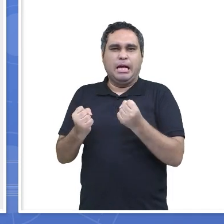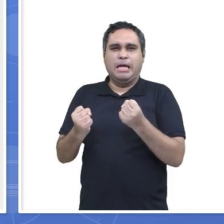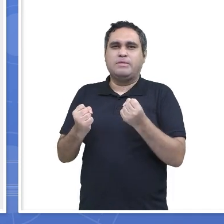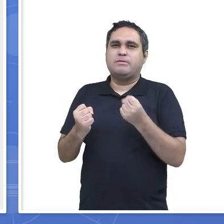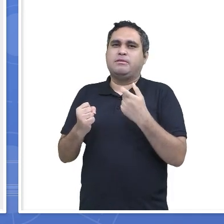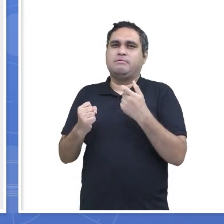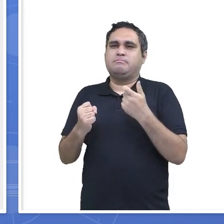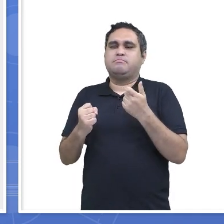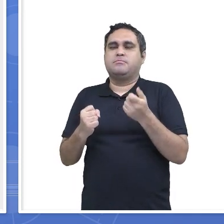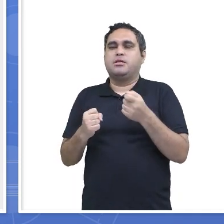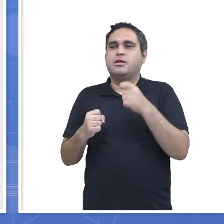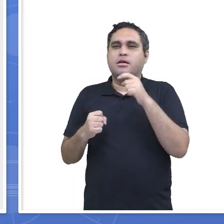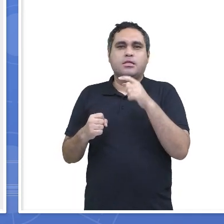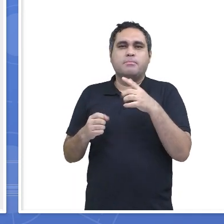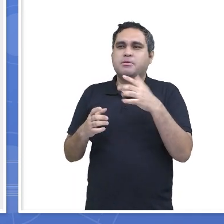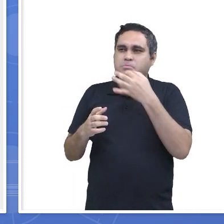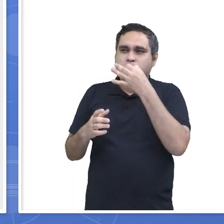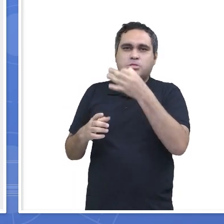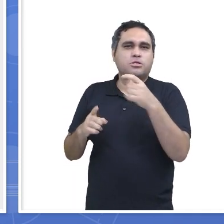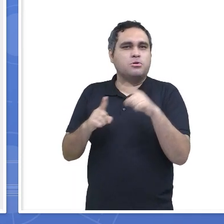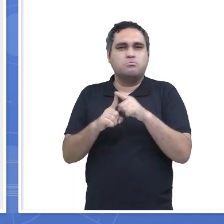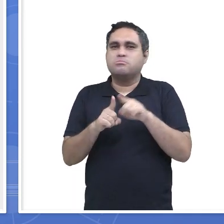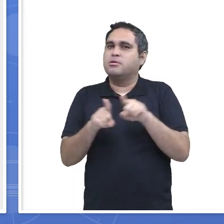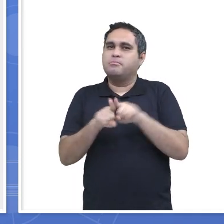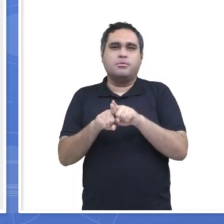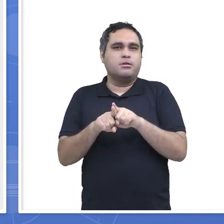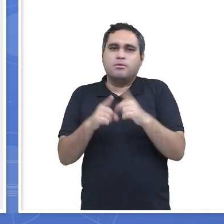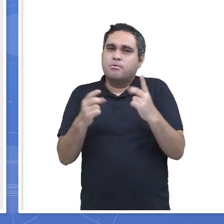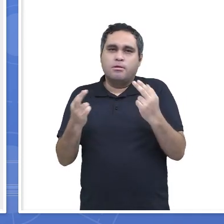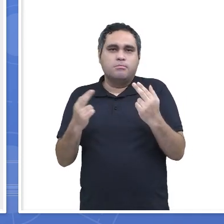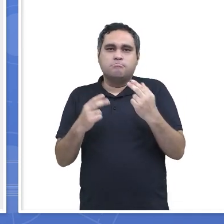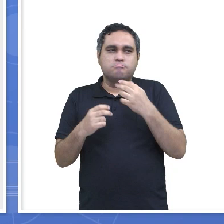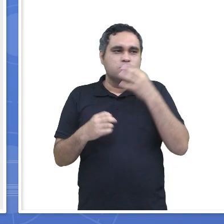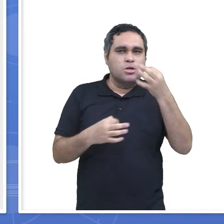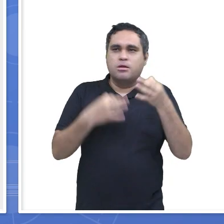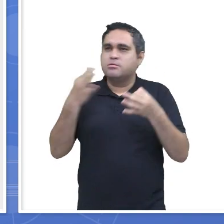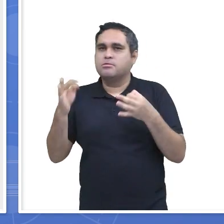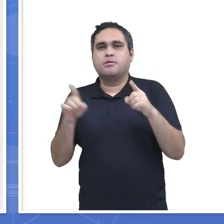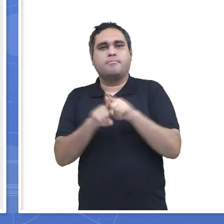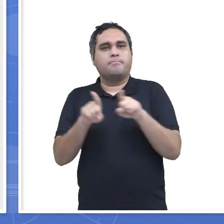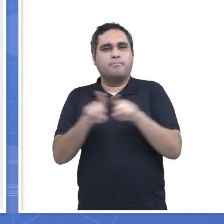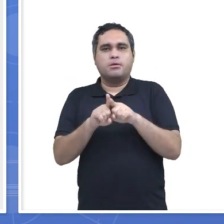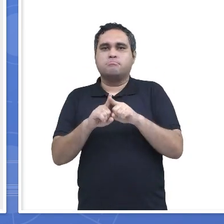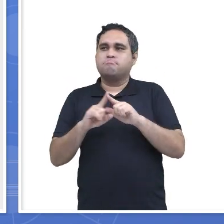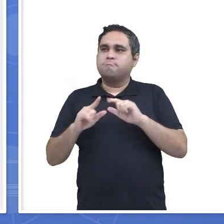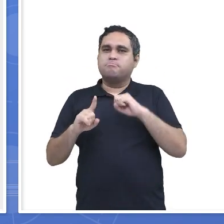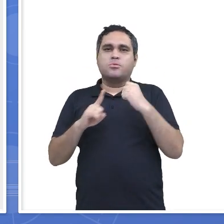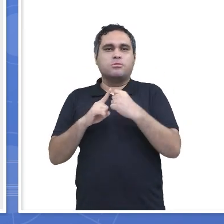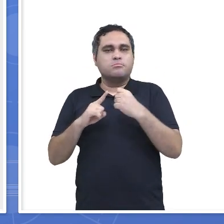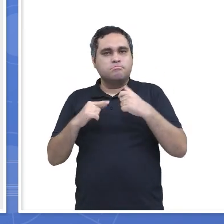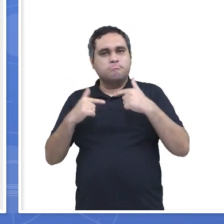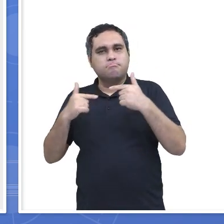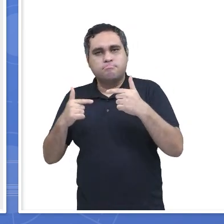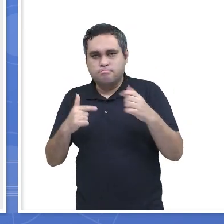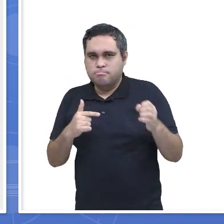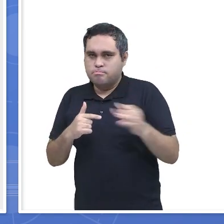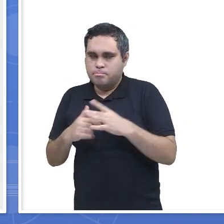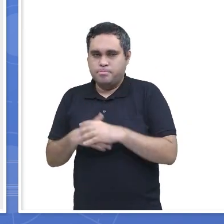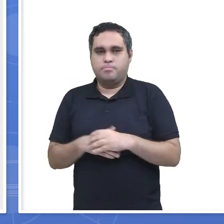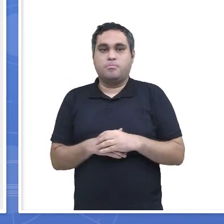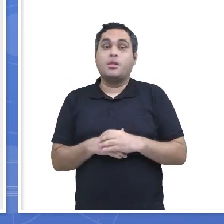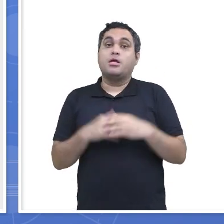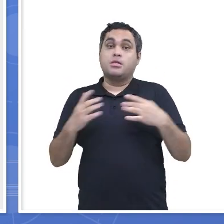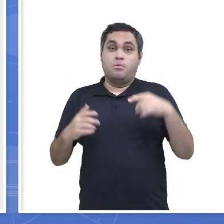essa questão ideológica. E aí nós vamos chamar os movimentos sociais no Brasil. Os movimentos sociais no Brasil,